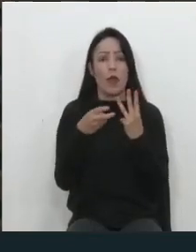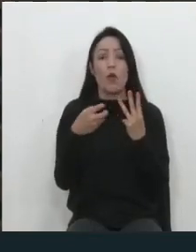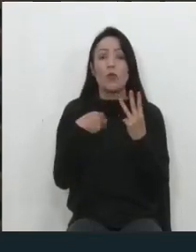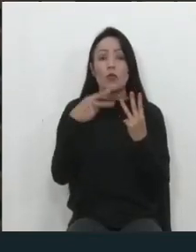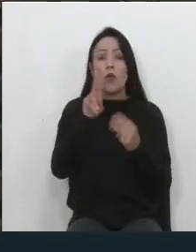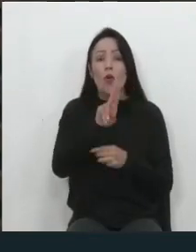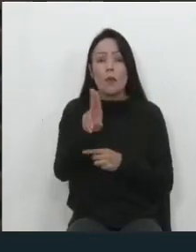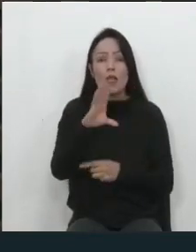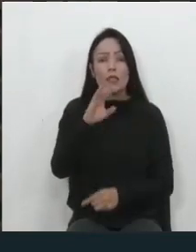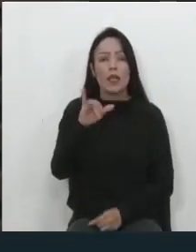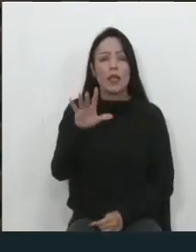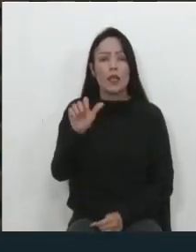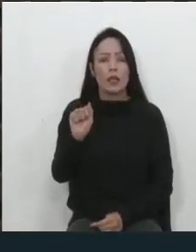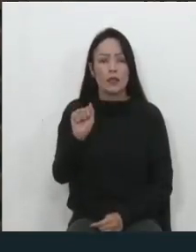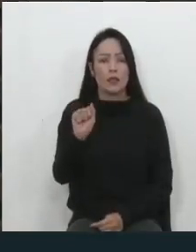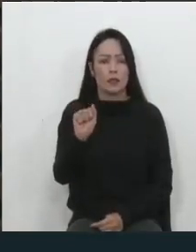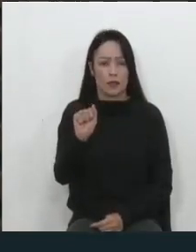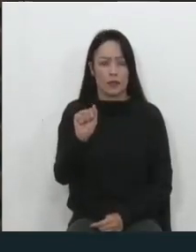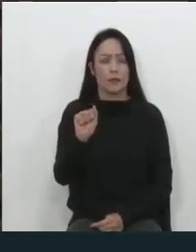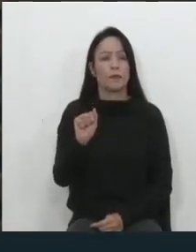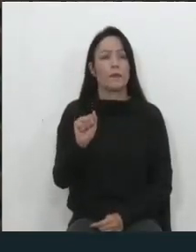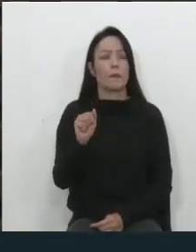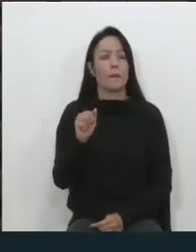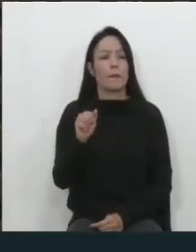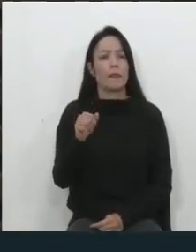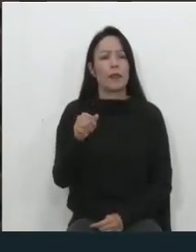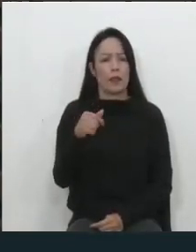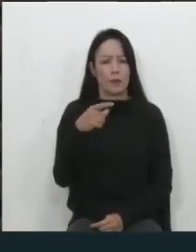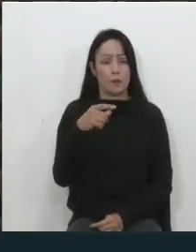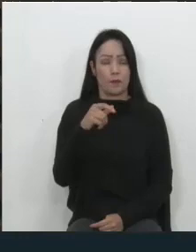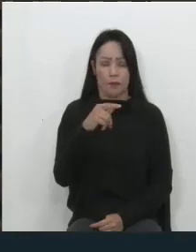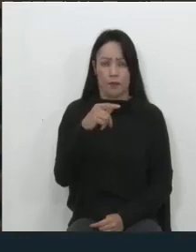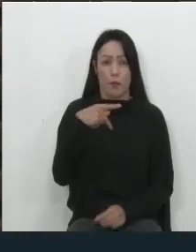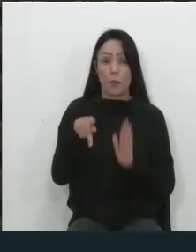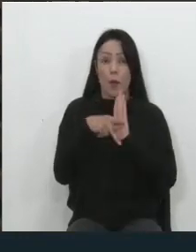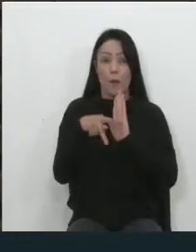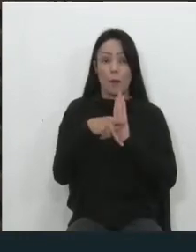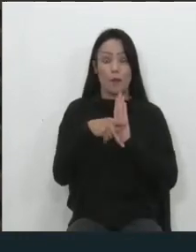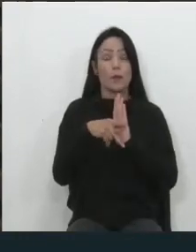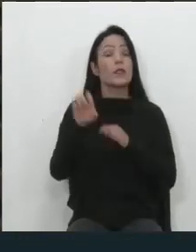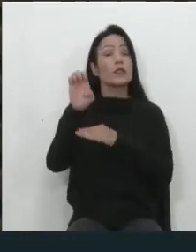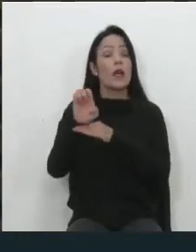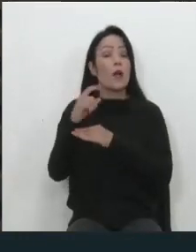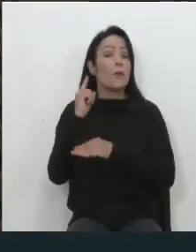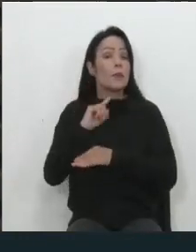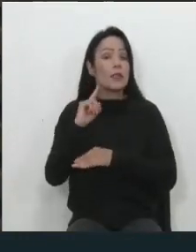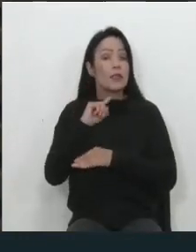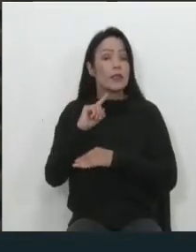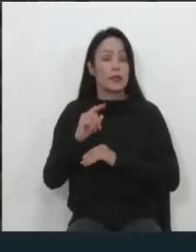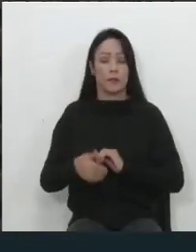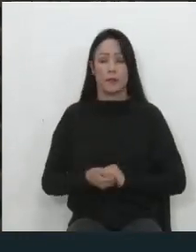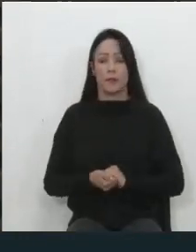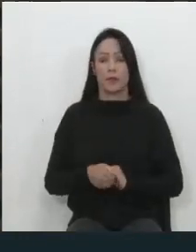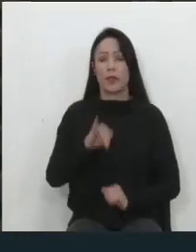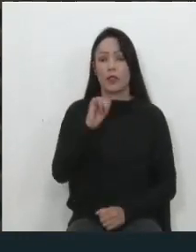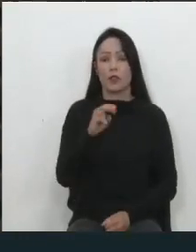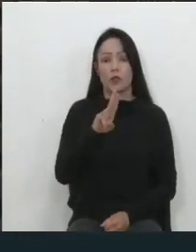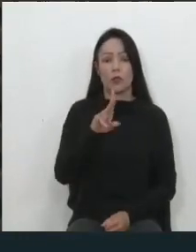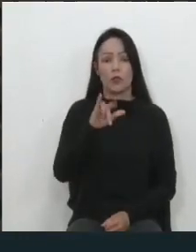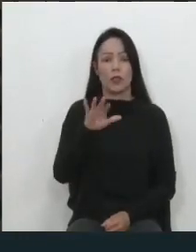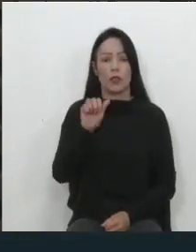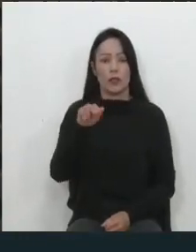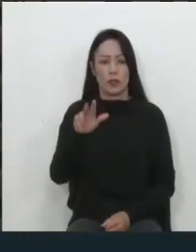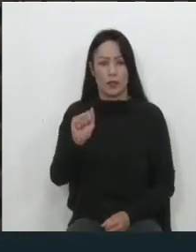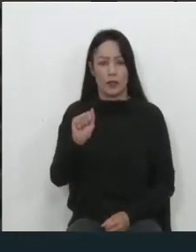Célia Cariabá, que é PSOL Minas Gerais, a Juliana Cardoso, do PT